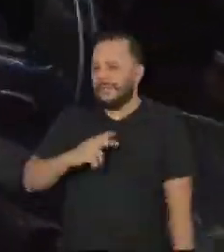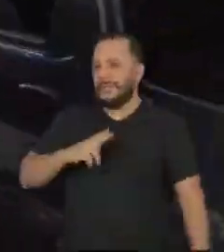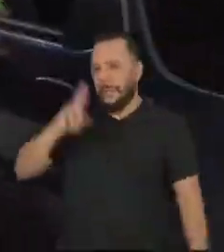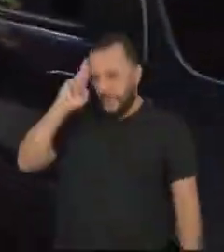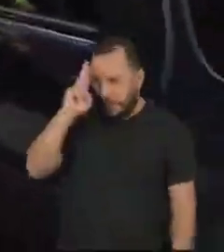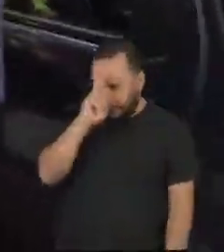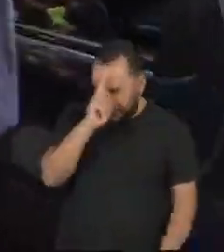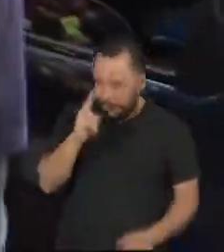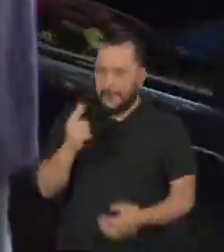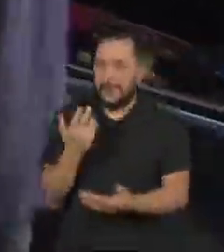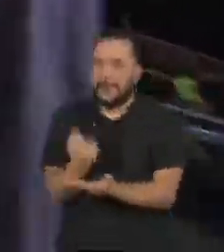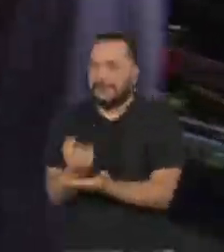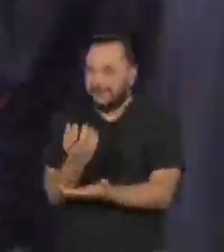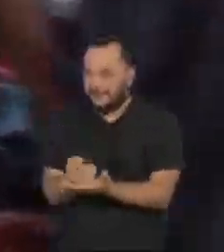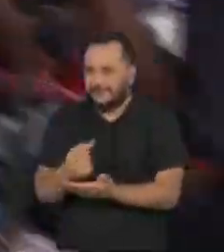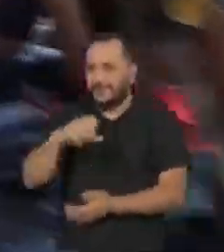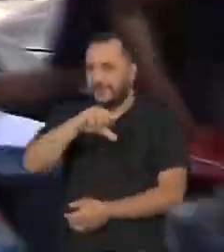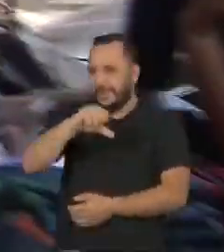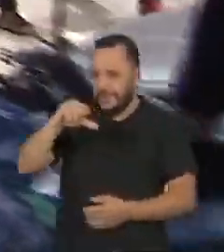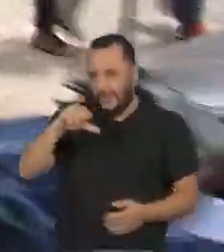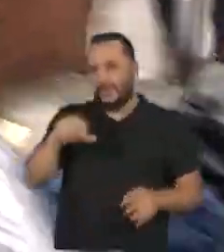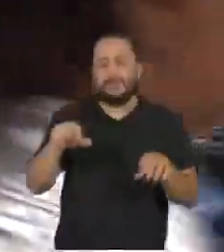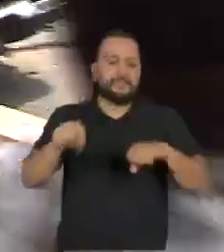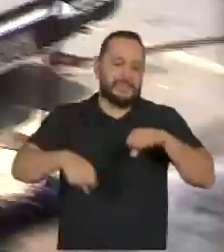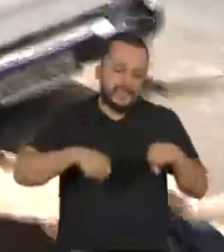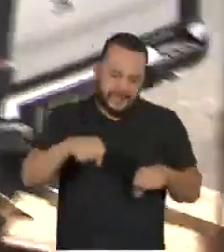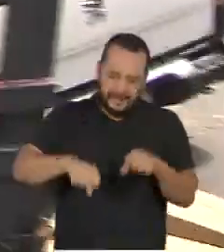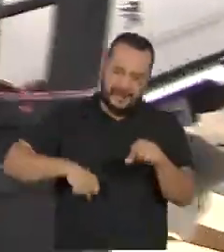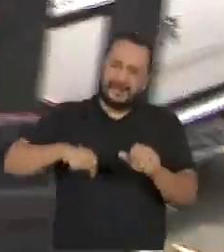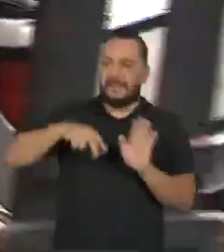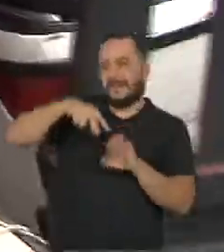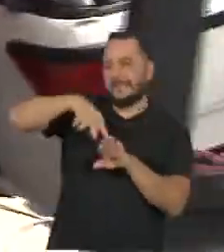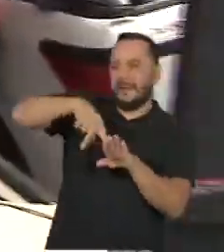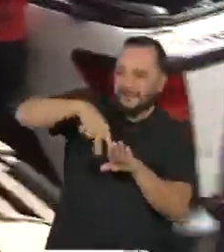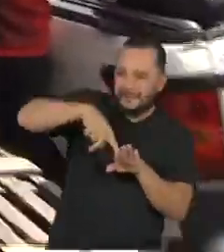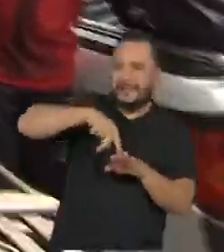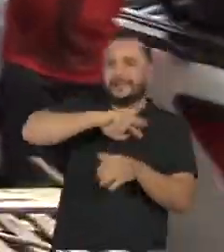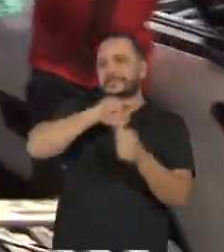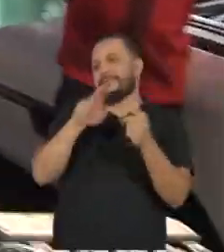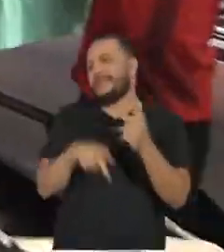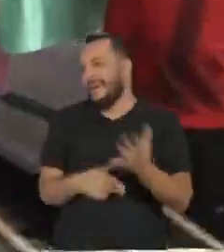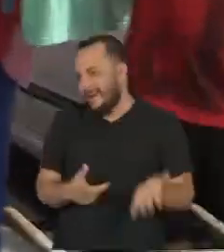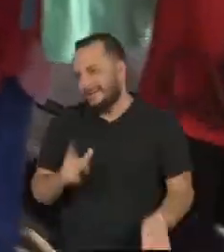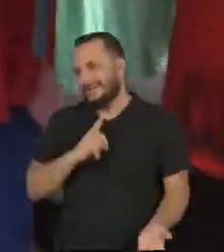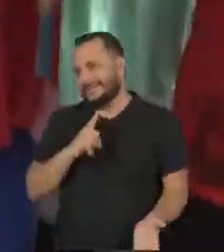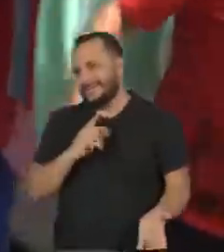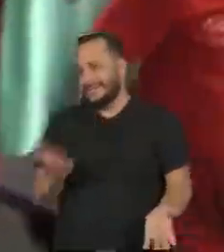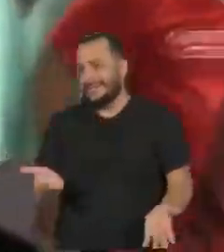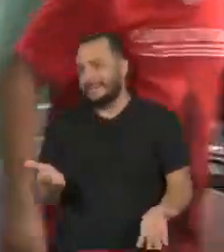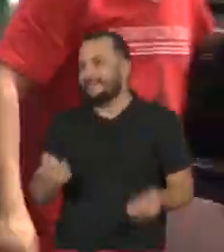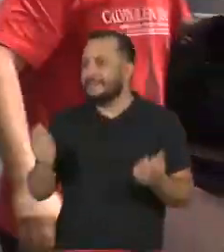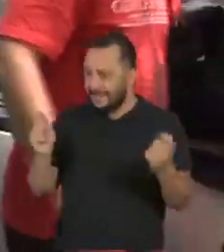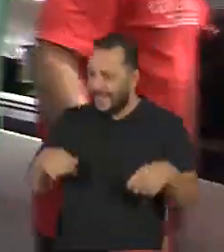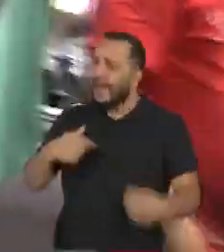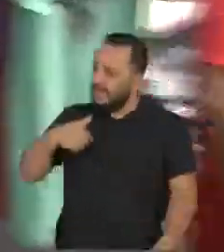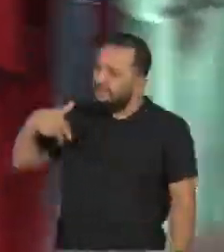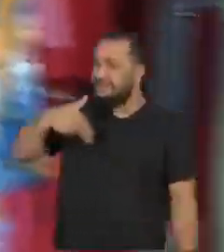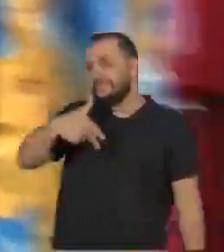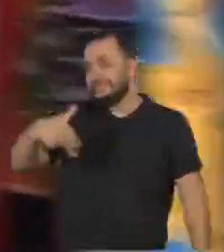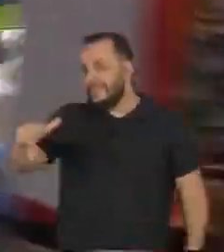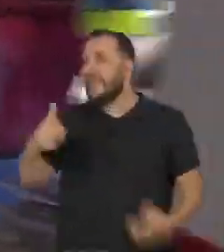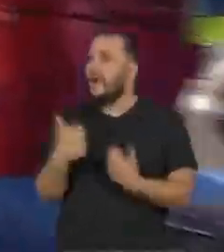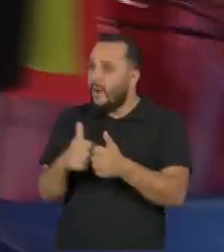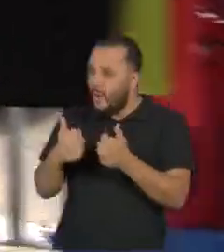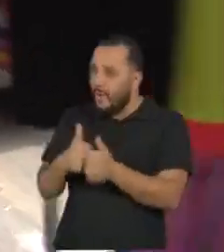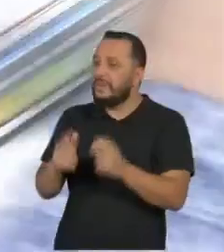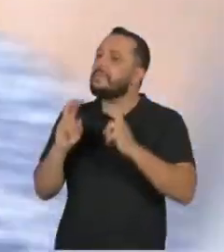de bicicleta, patinete, não é? Anda um pouco mais a pé, vai de ônibus,